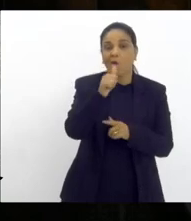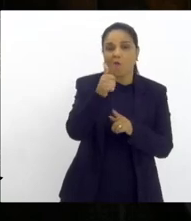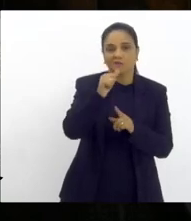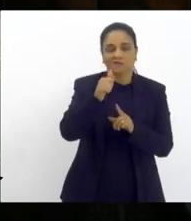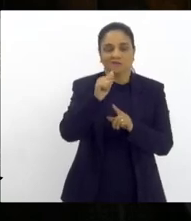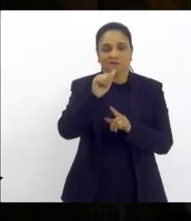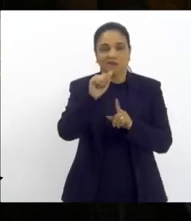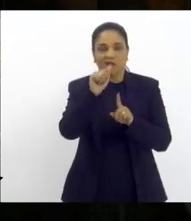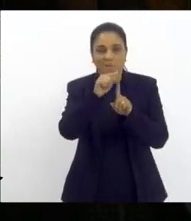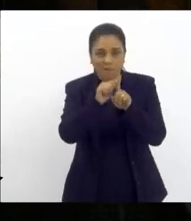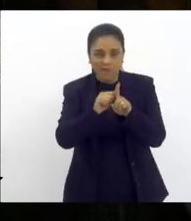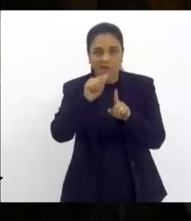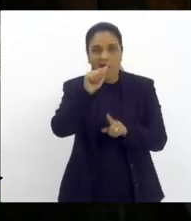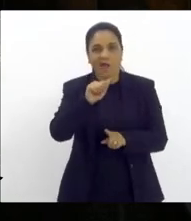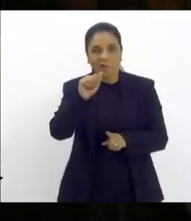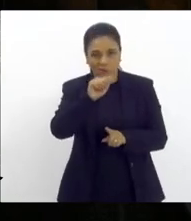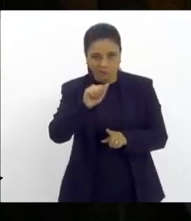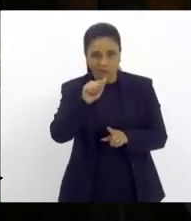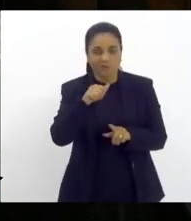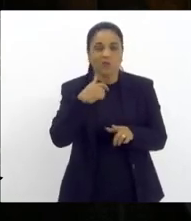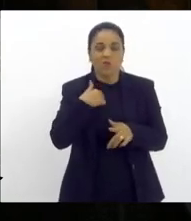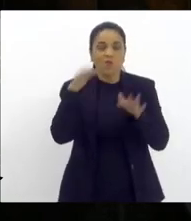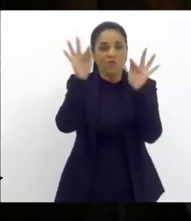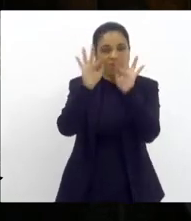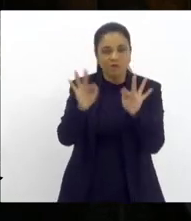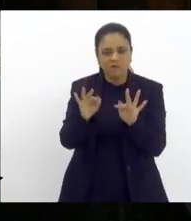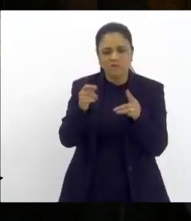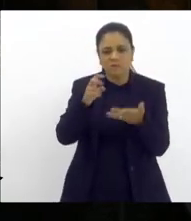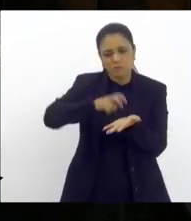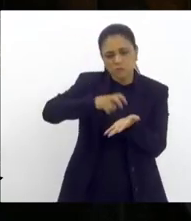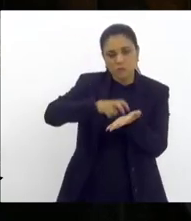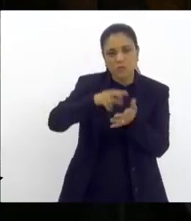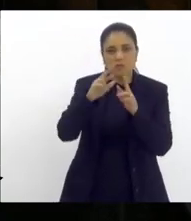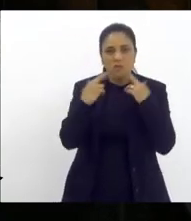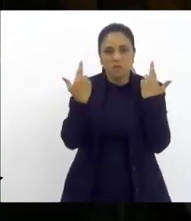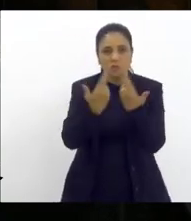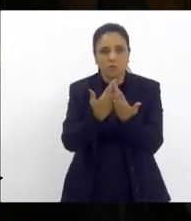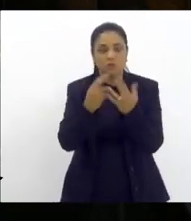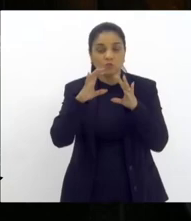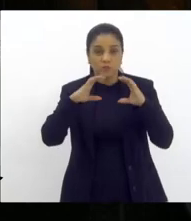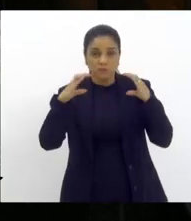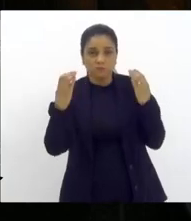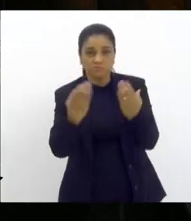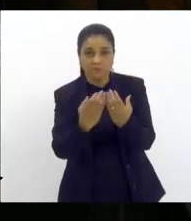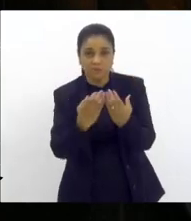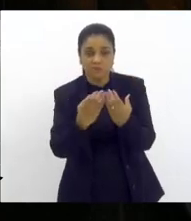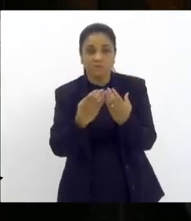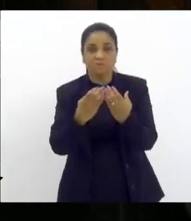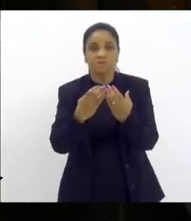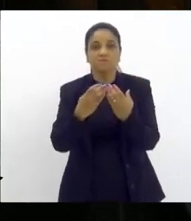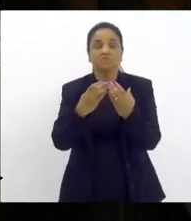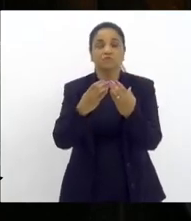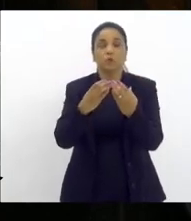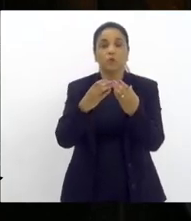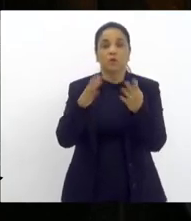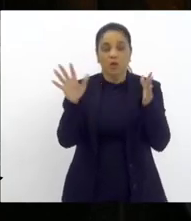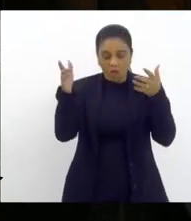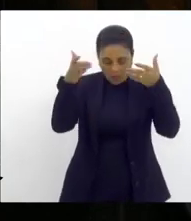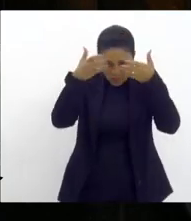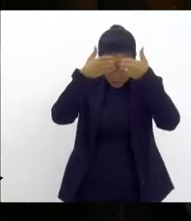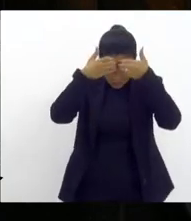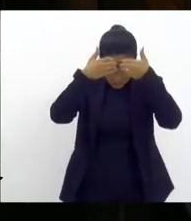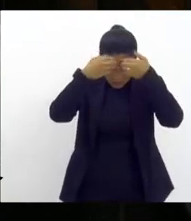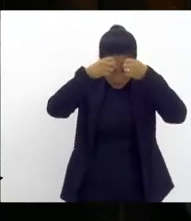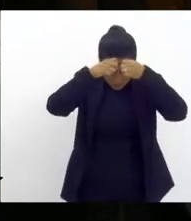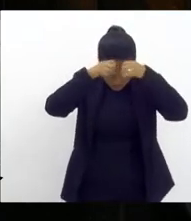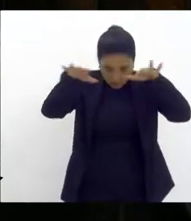feliz Presidente porque nós reunimos agora pela manhã numa audiência no seminário sobre autismo uma realidade que